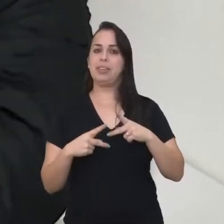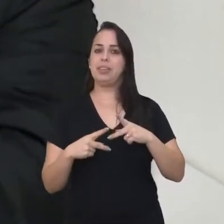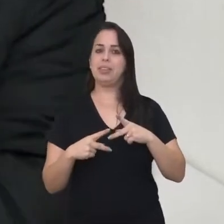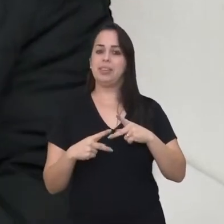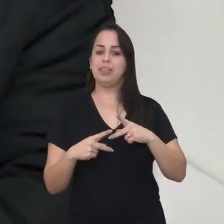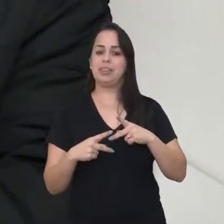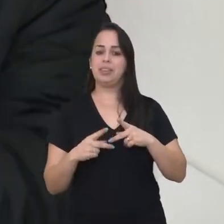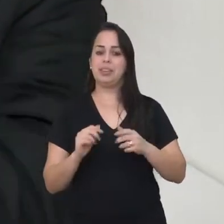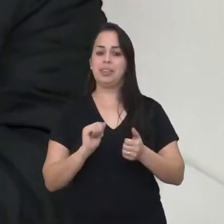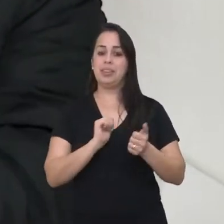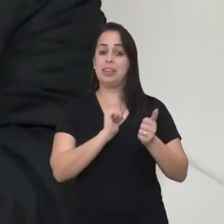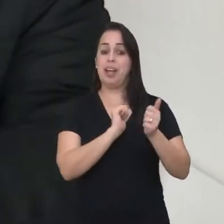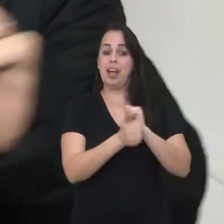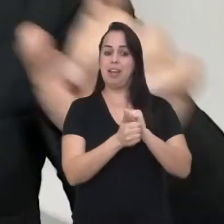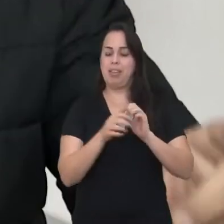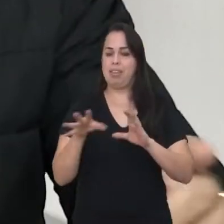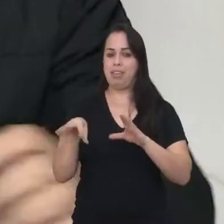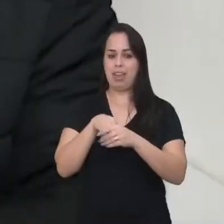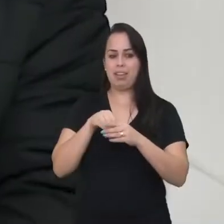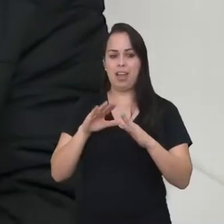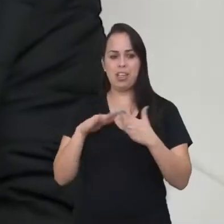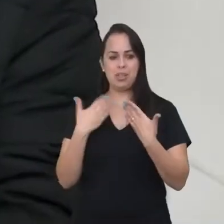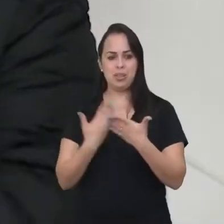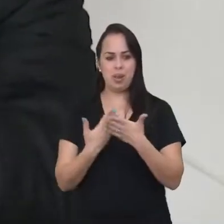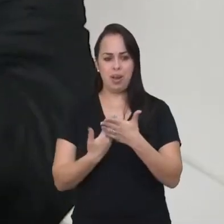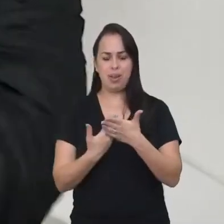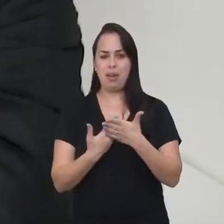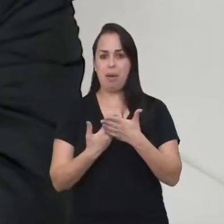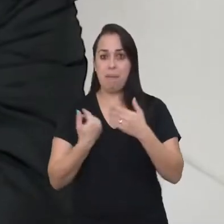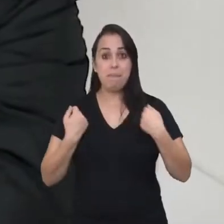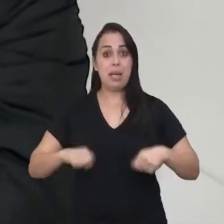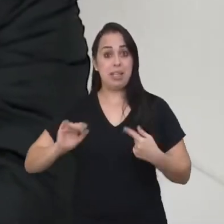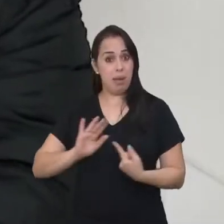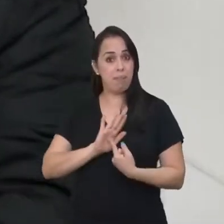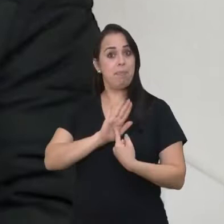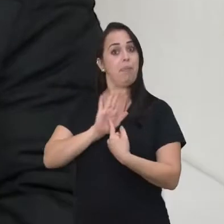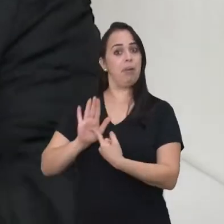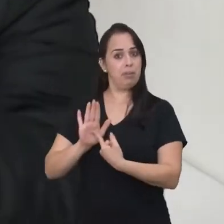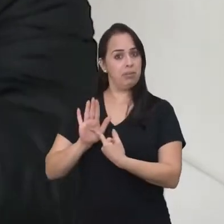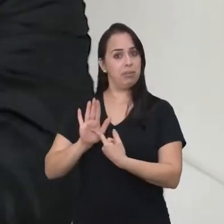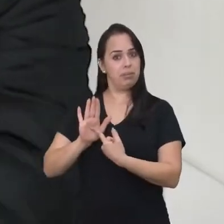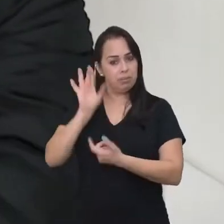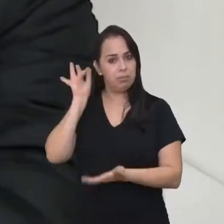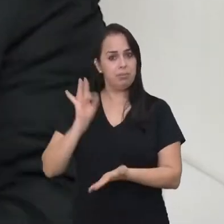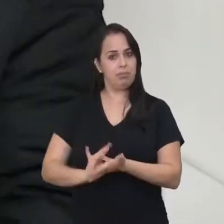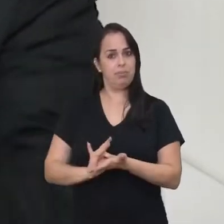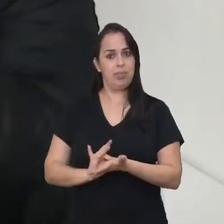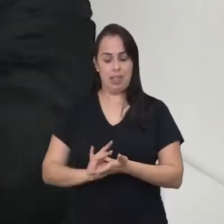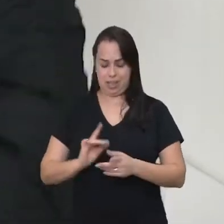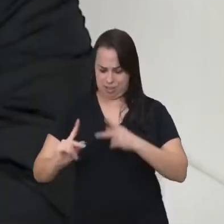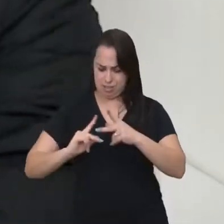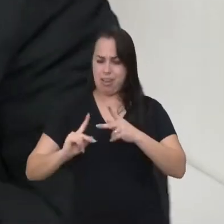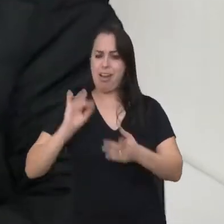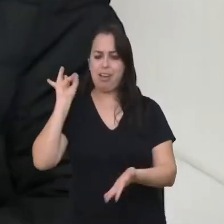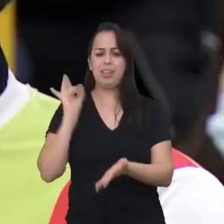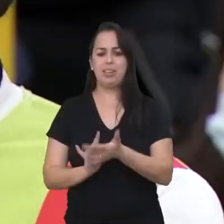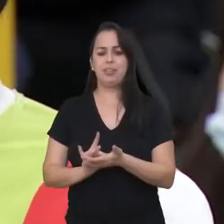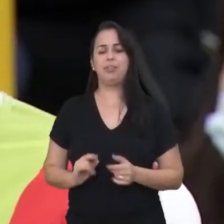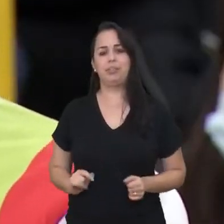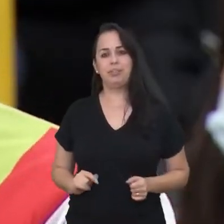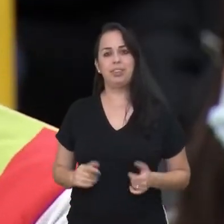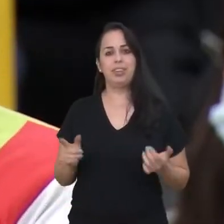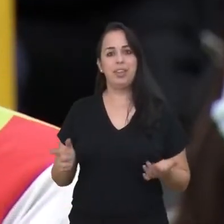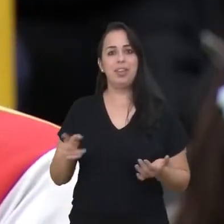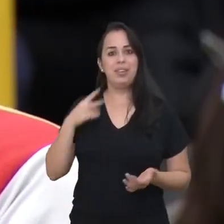a diferença do esporte nas escolas, isso tem que ser colocado, tem que valer. E São José faz valer.